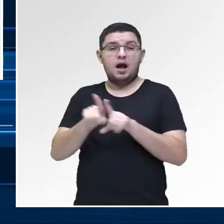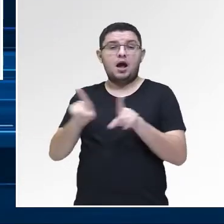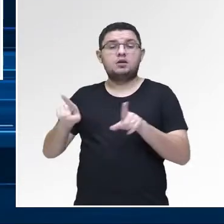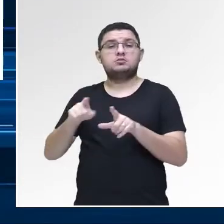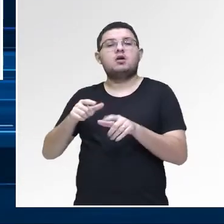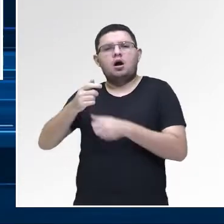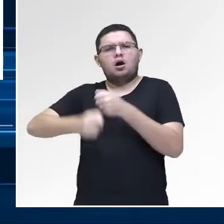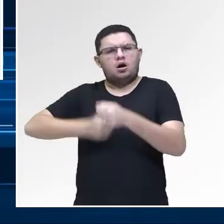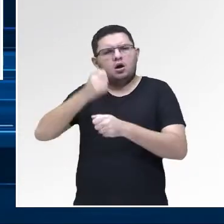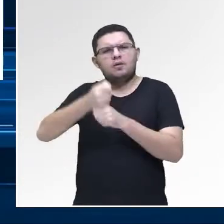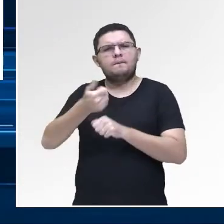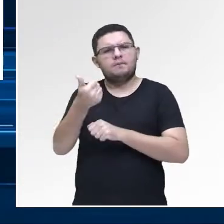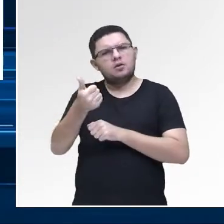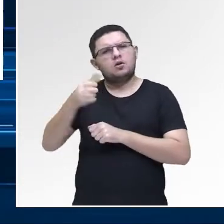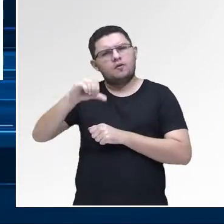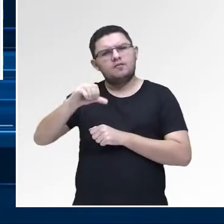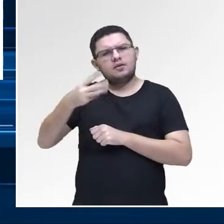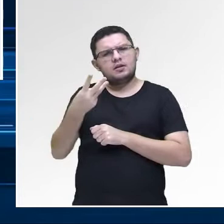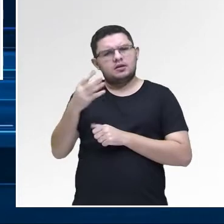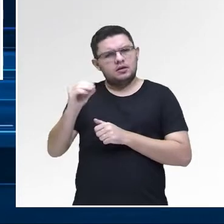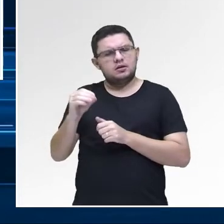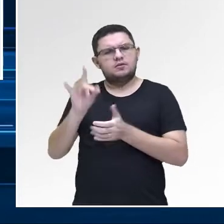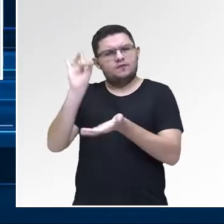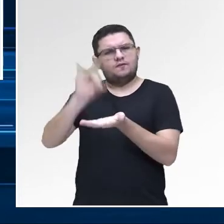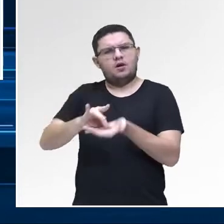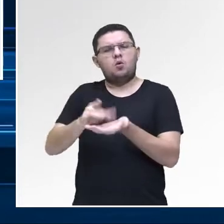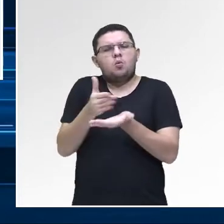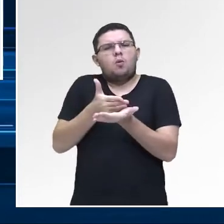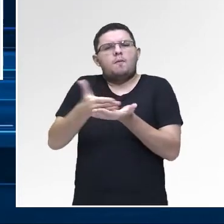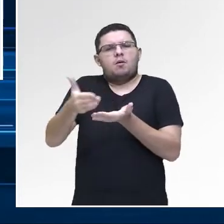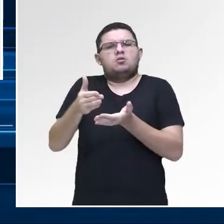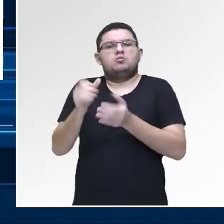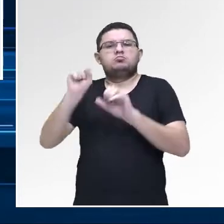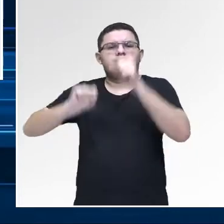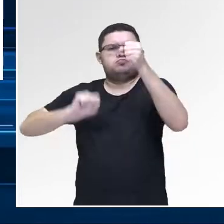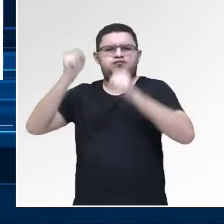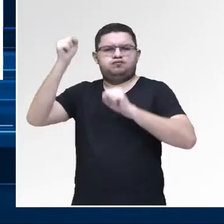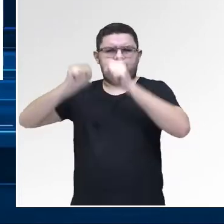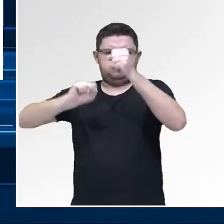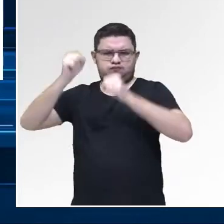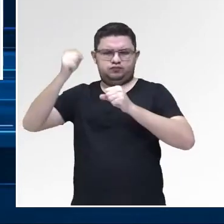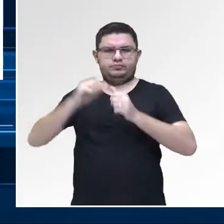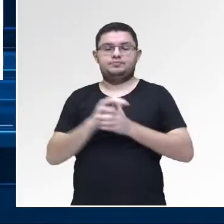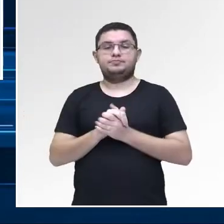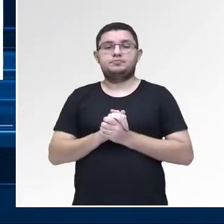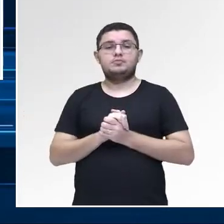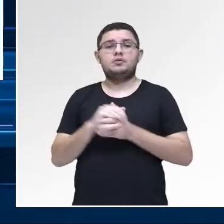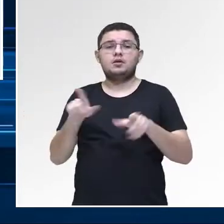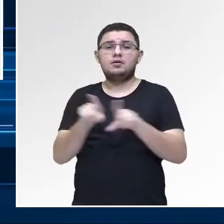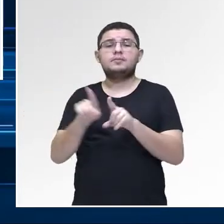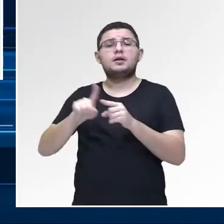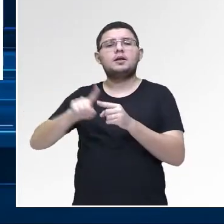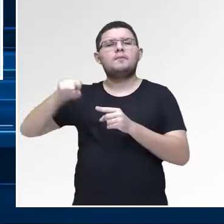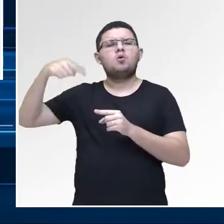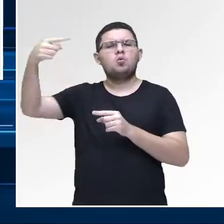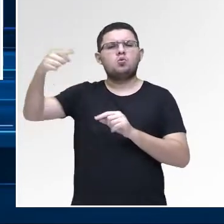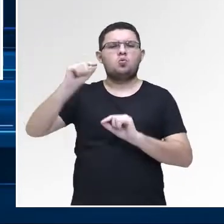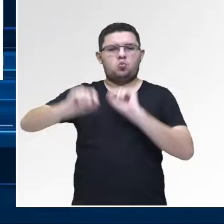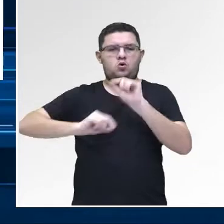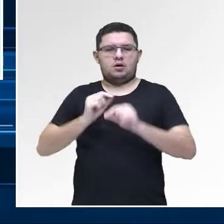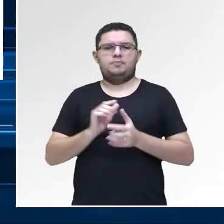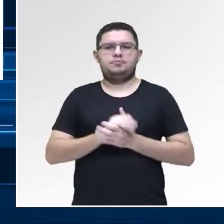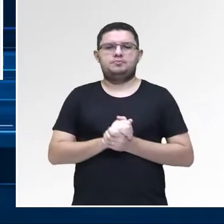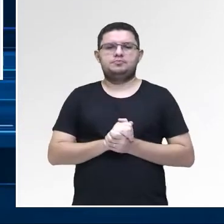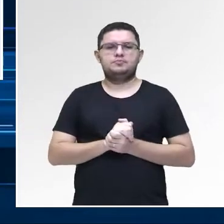industrialização começou de fato, ok? E depois, 1950